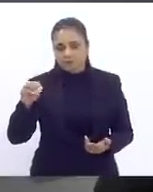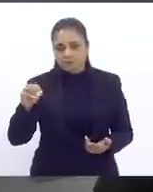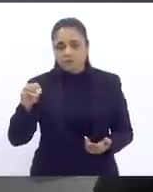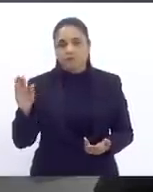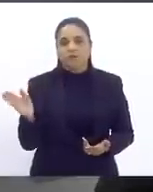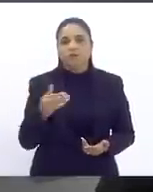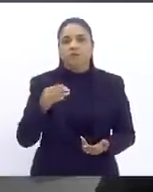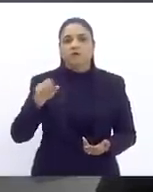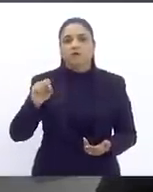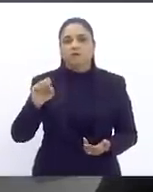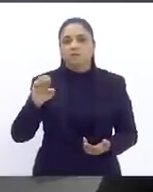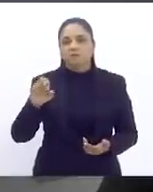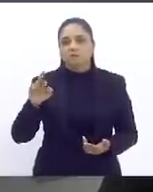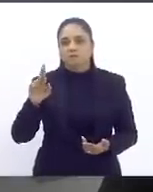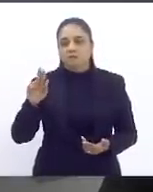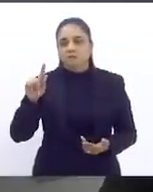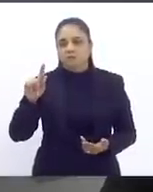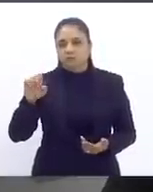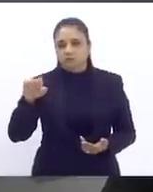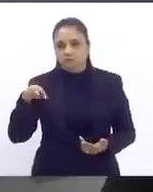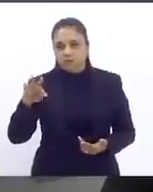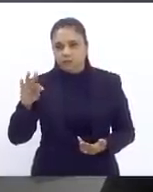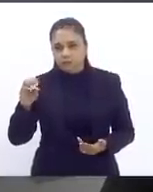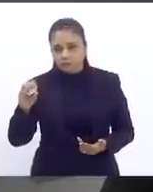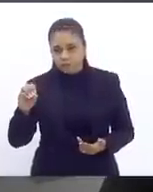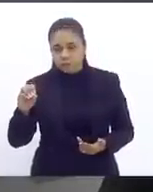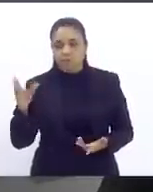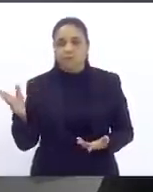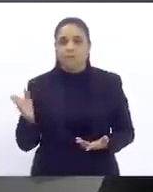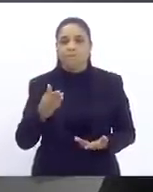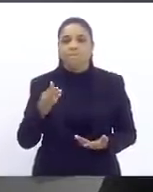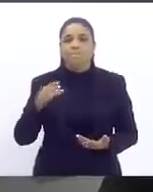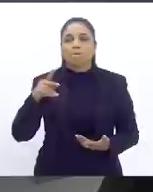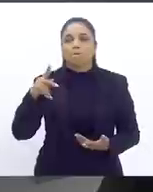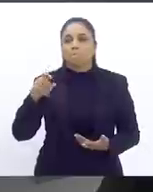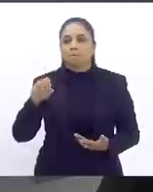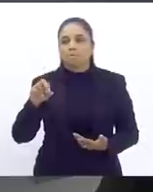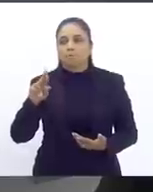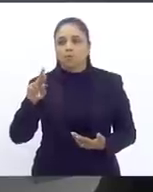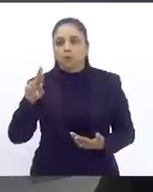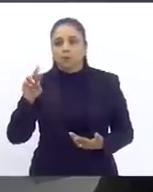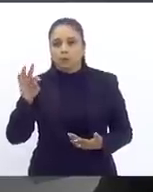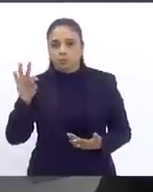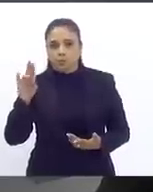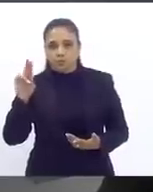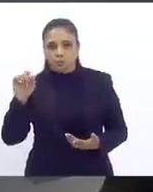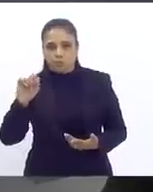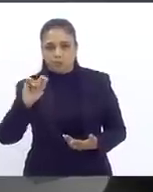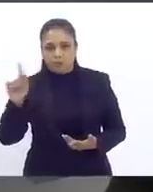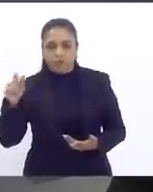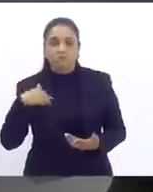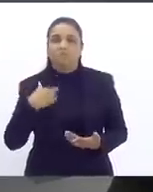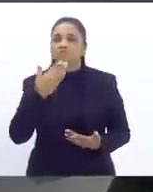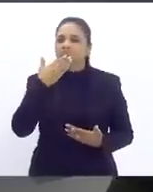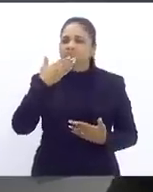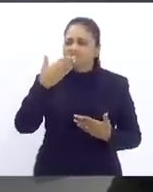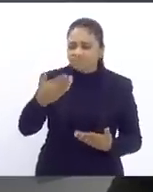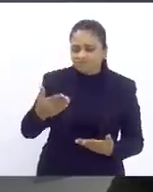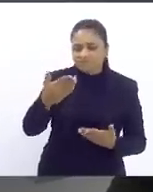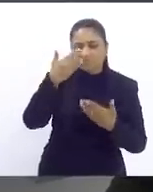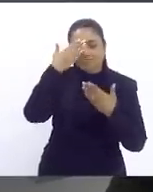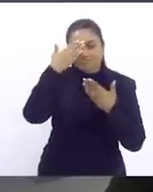Boa tarde a todos é aquele aparelho da deputada Marta Rocha e o Deputado Luiz Paulo por mais uma excelente